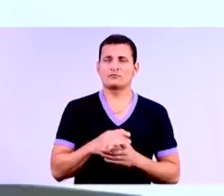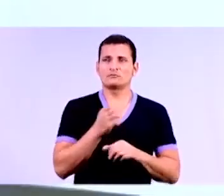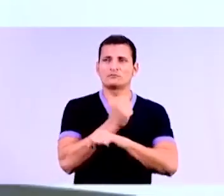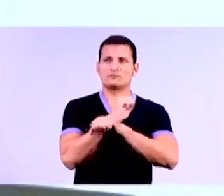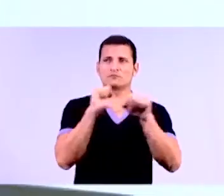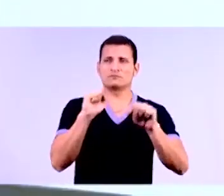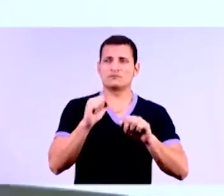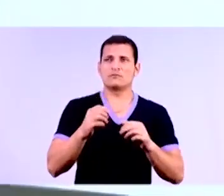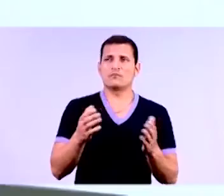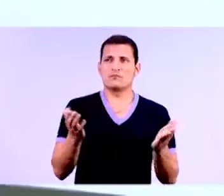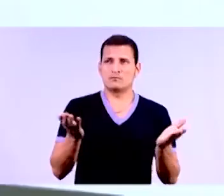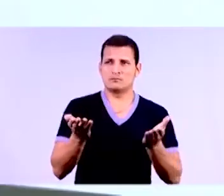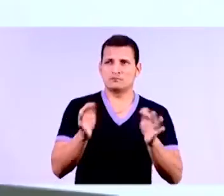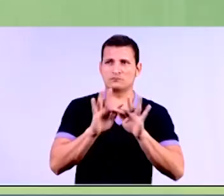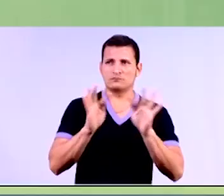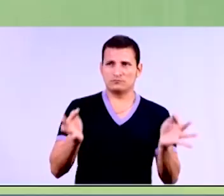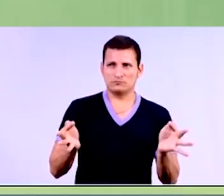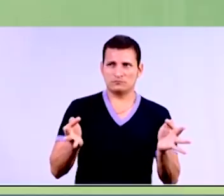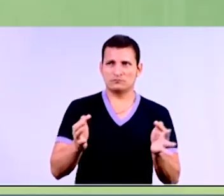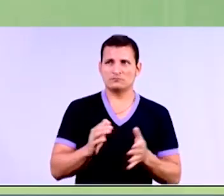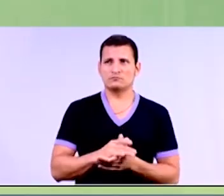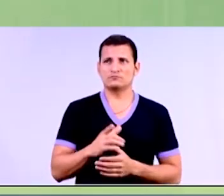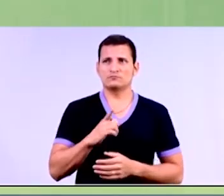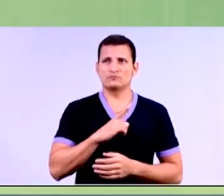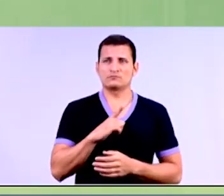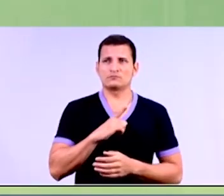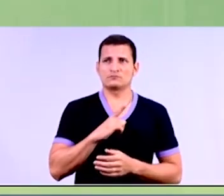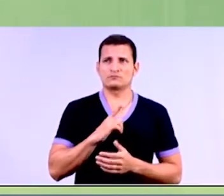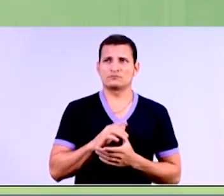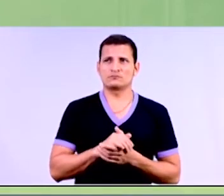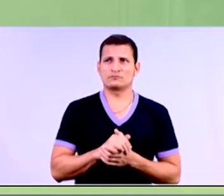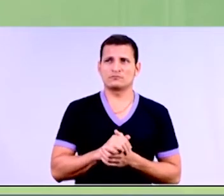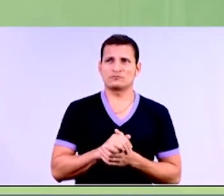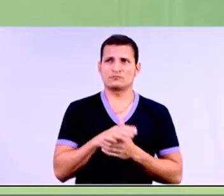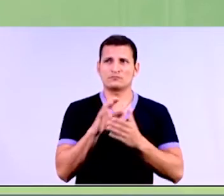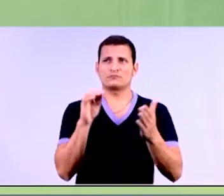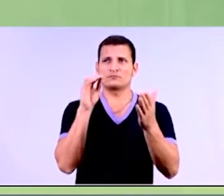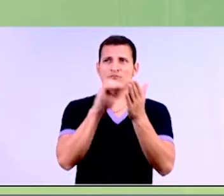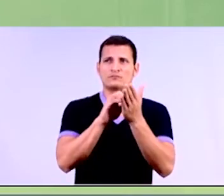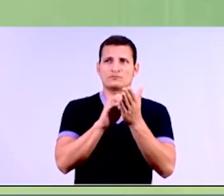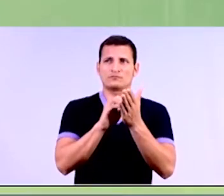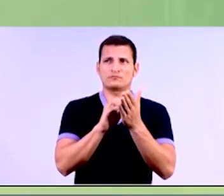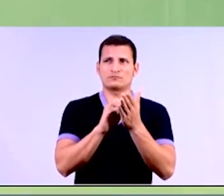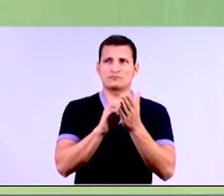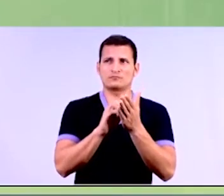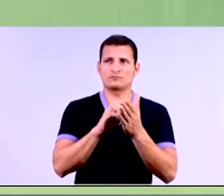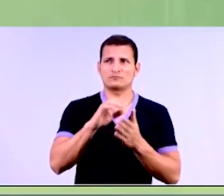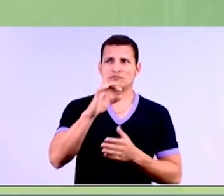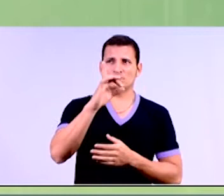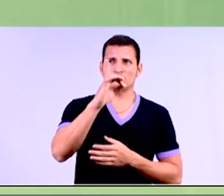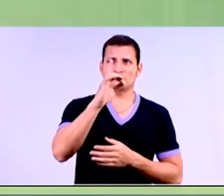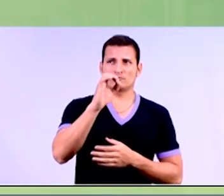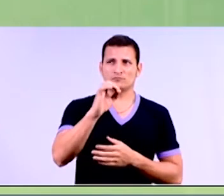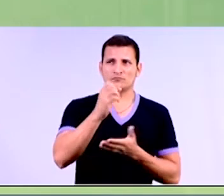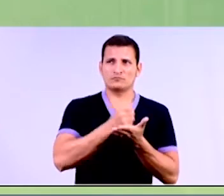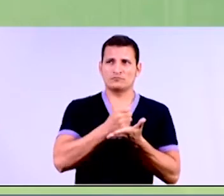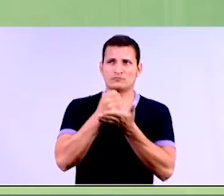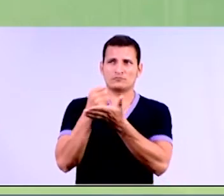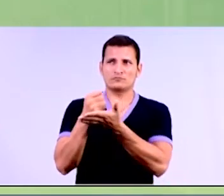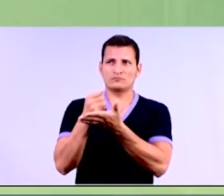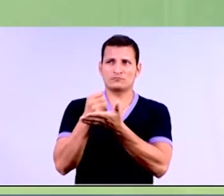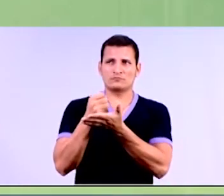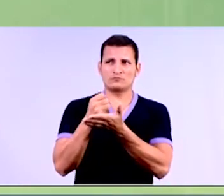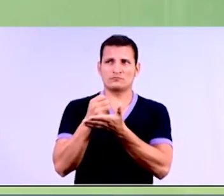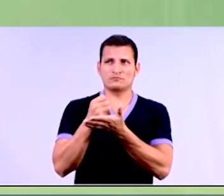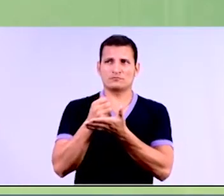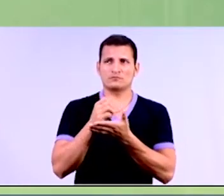do presente simples. Então, nós temos, né, o acréscimo do auxiliar